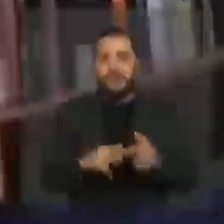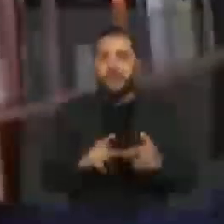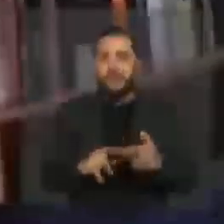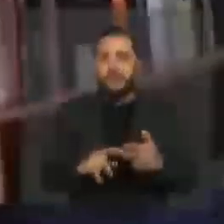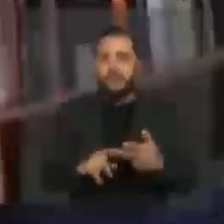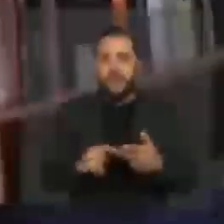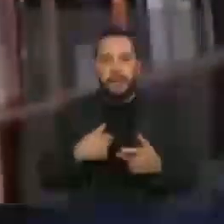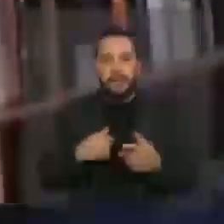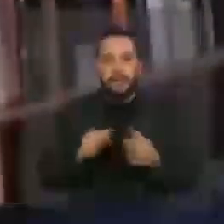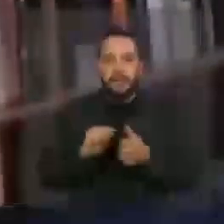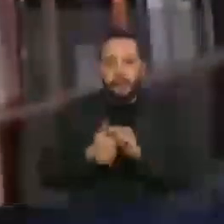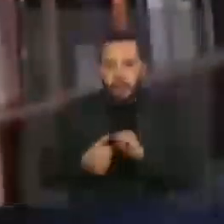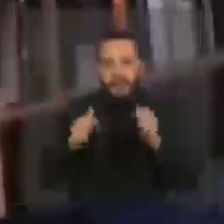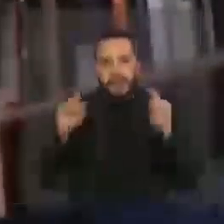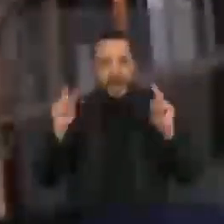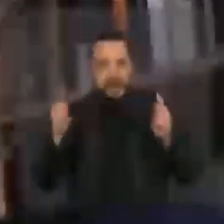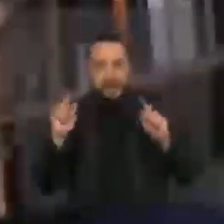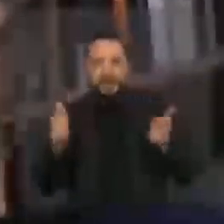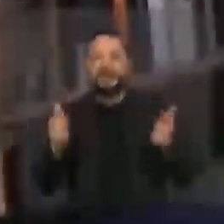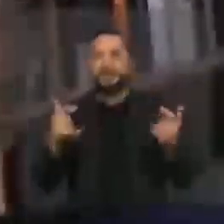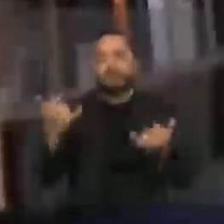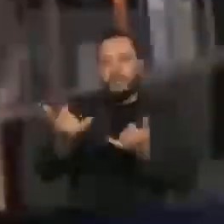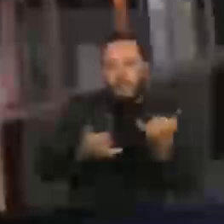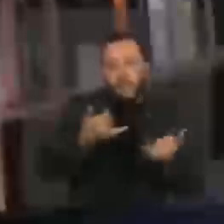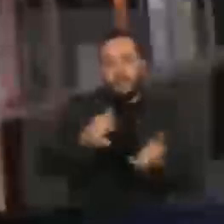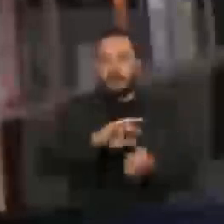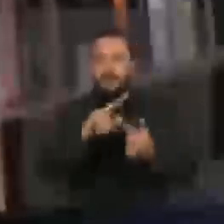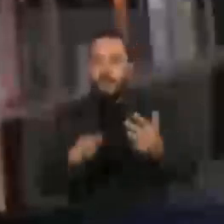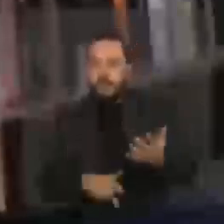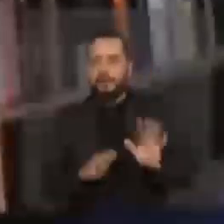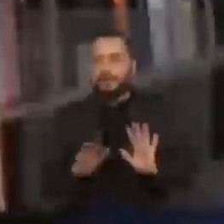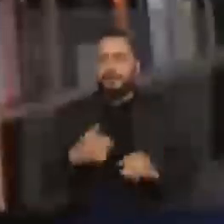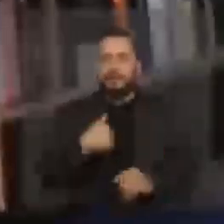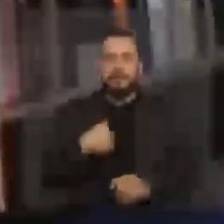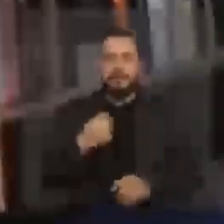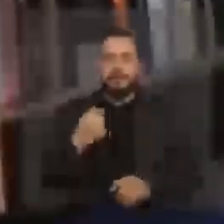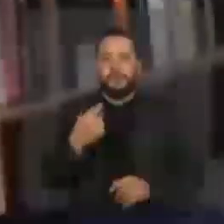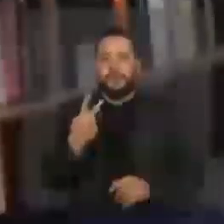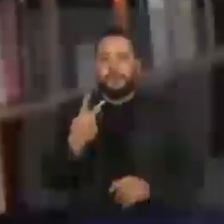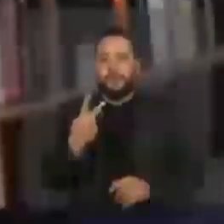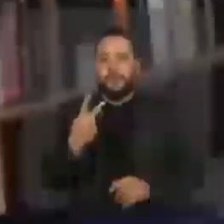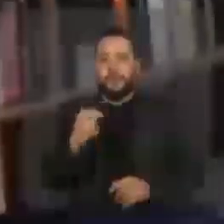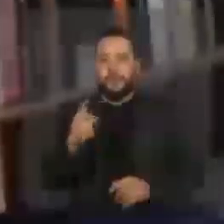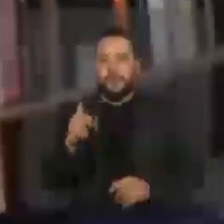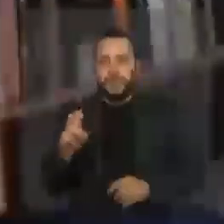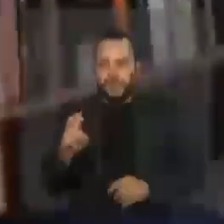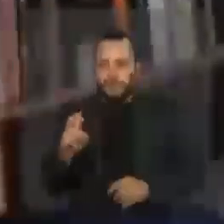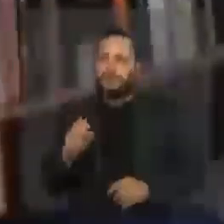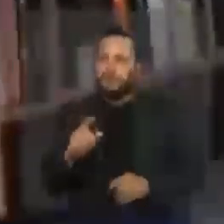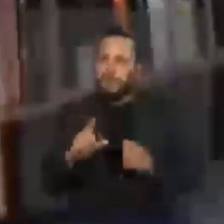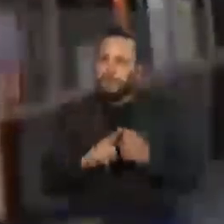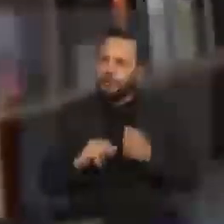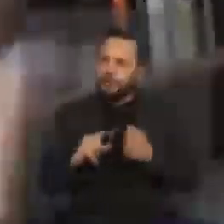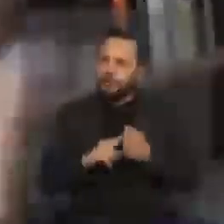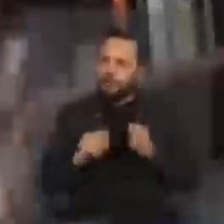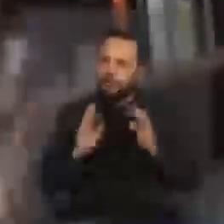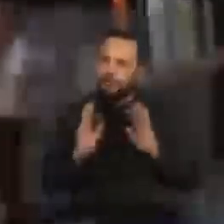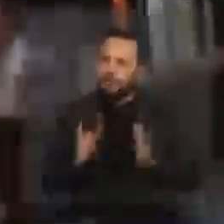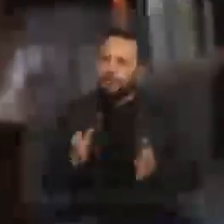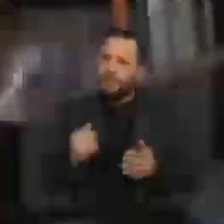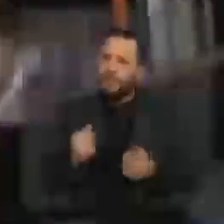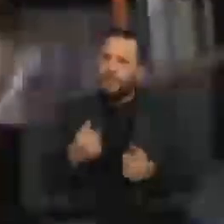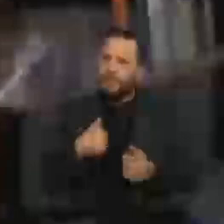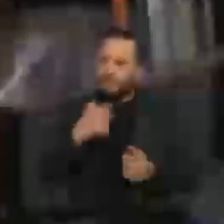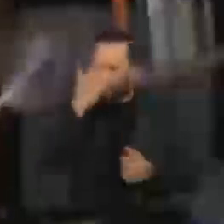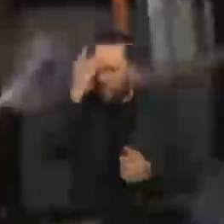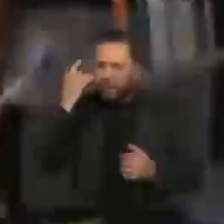esportes, lazer e recreação. Então, já desde 2015, eu vou dizer para o vereador que, quando eu li esse artigo, eu também falo, será que eu sou a favor,